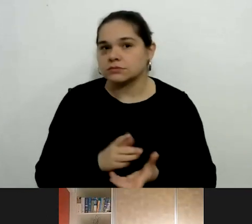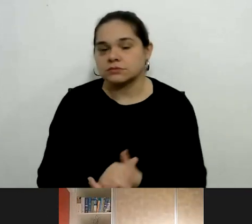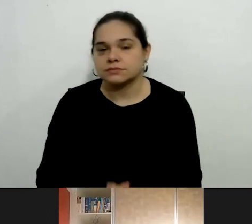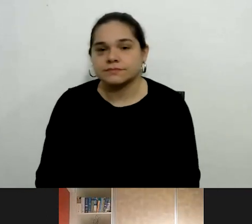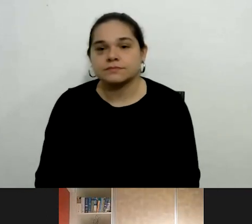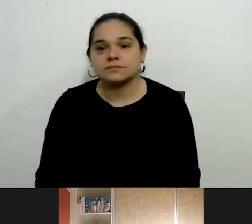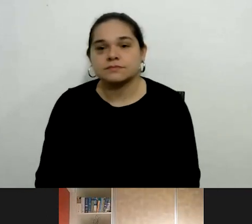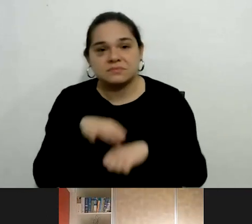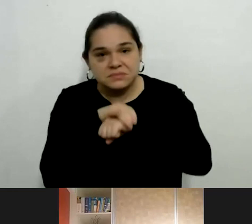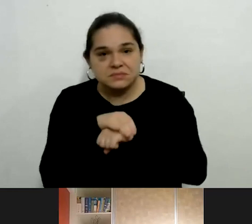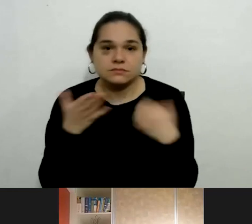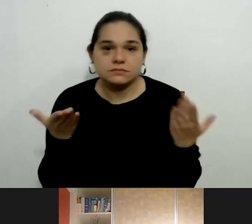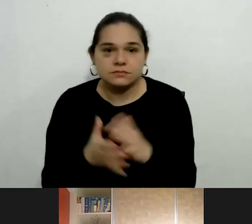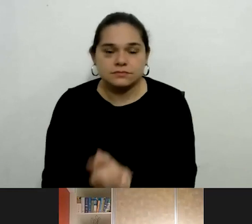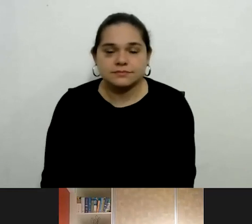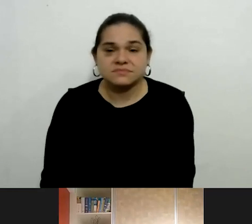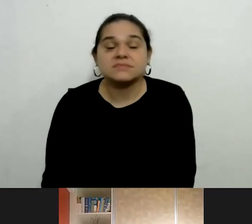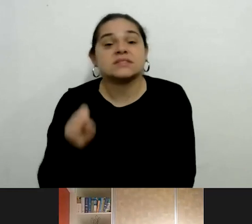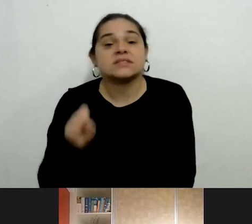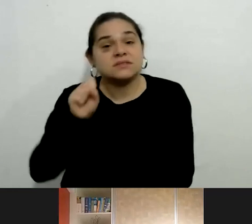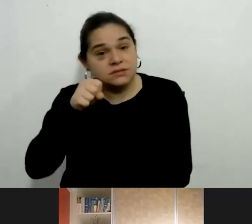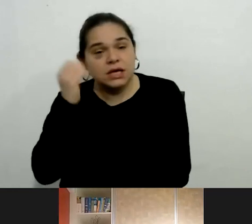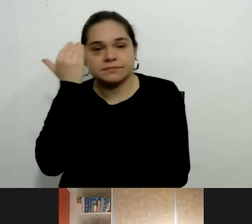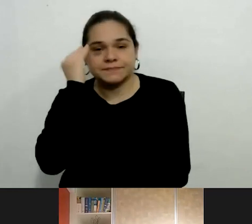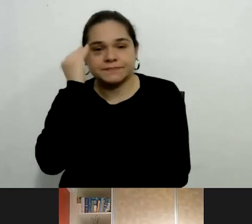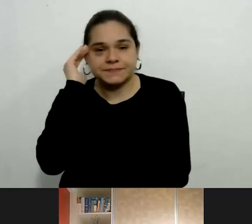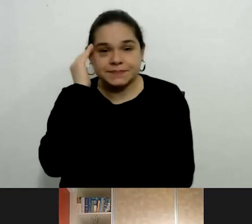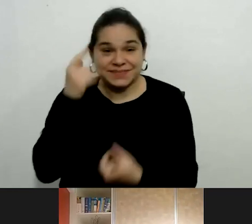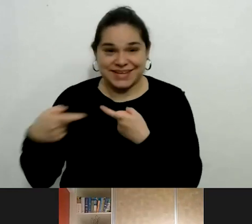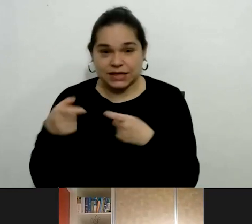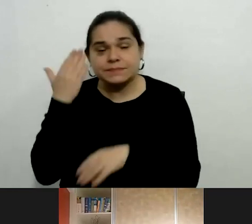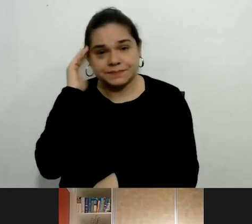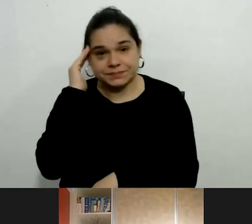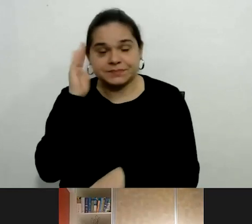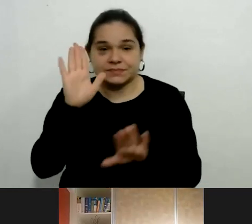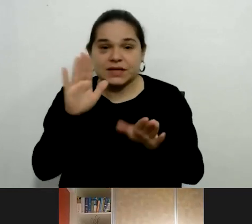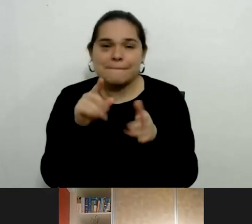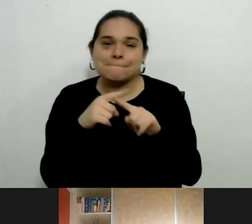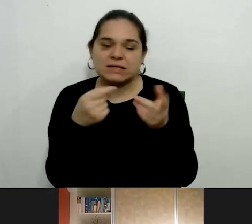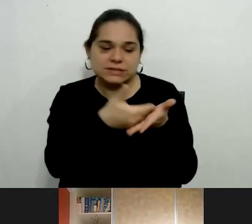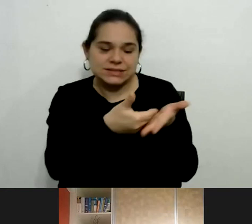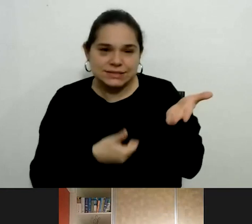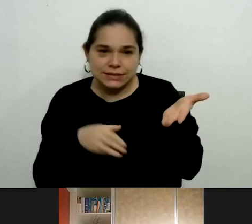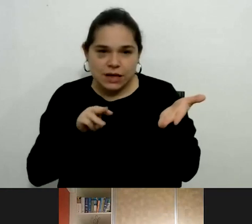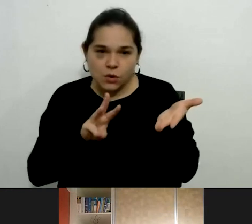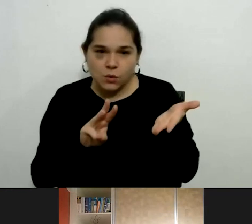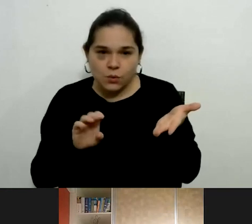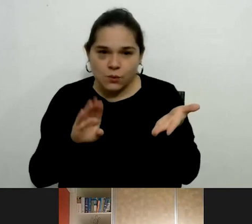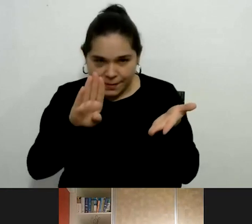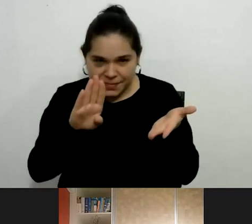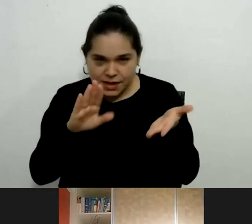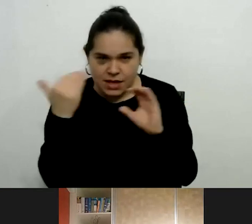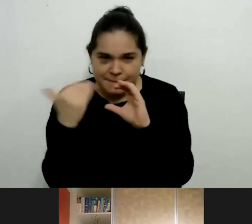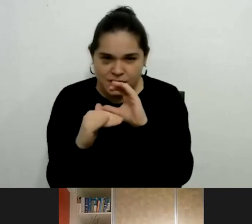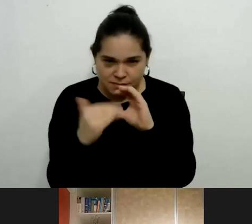Entendi. E essa questão, esse tipo de receita, é tipo aquela receita web que eles encaminham por e-mail?